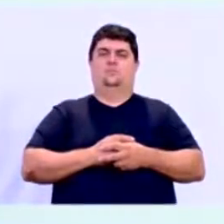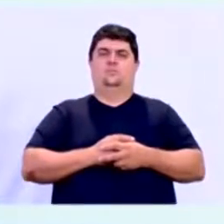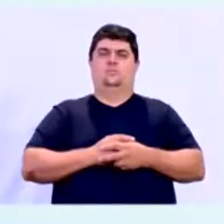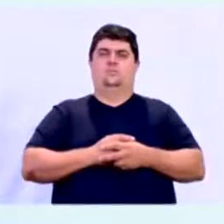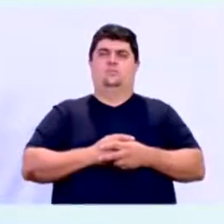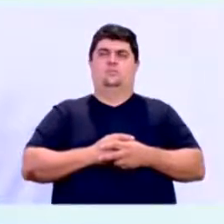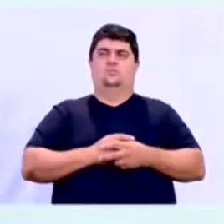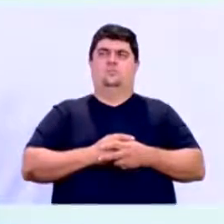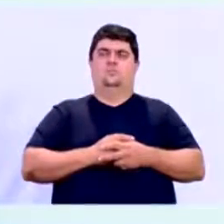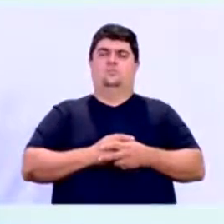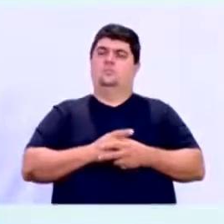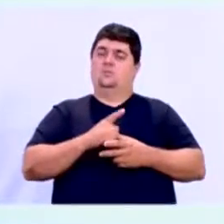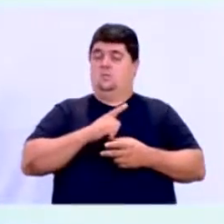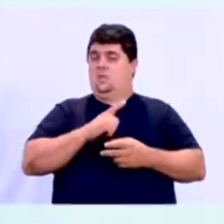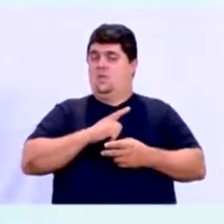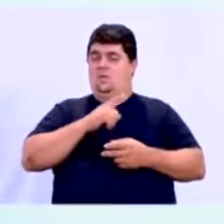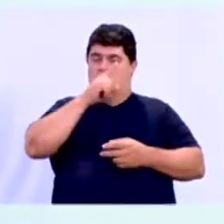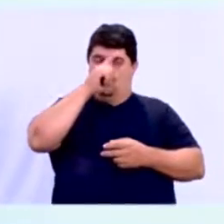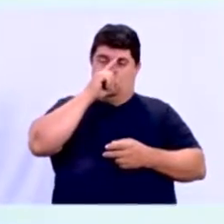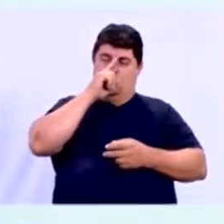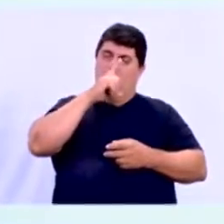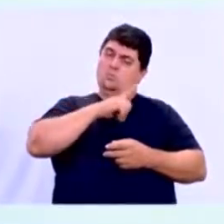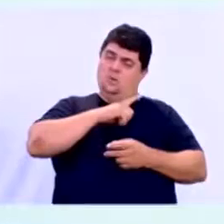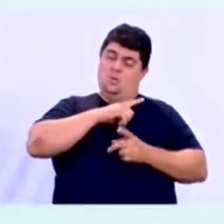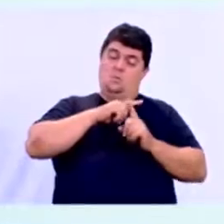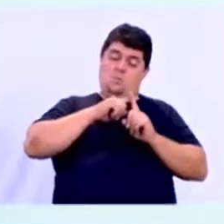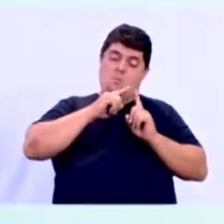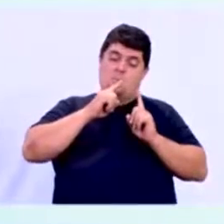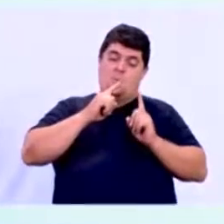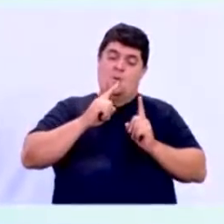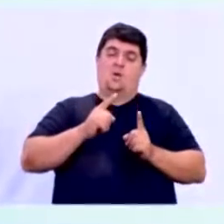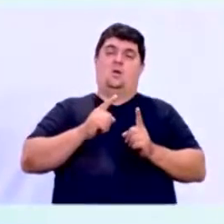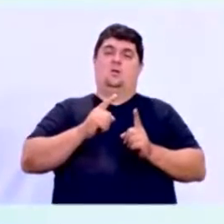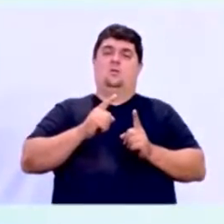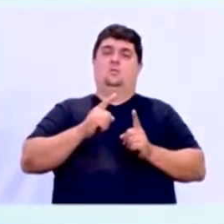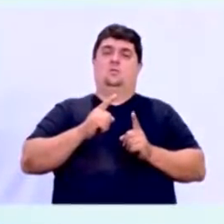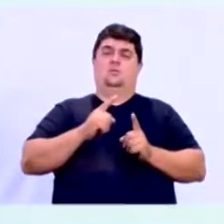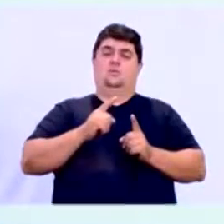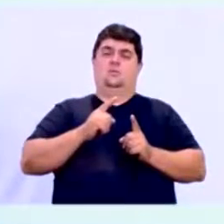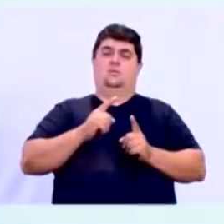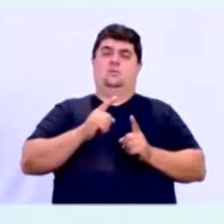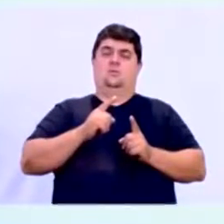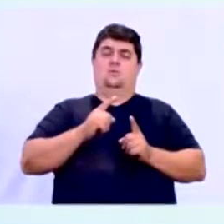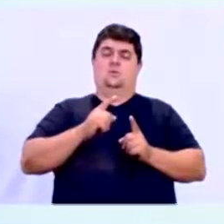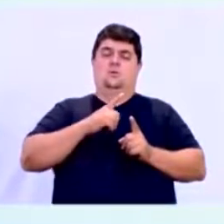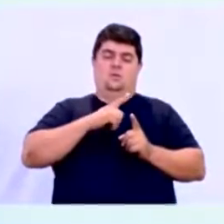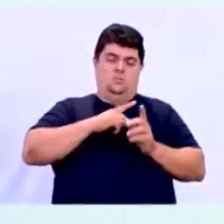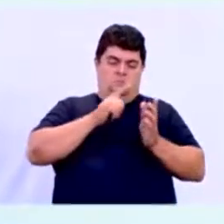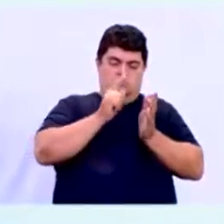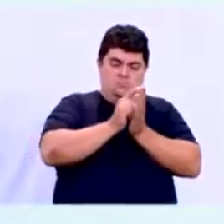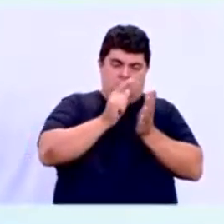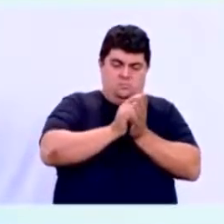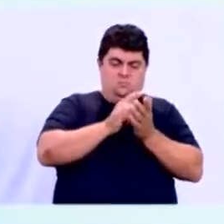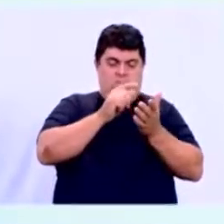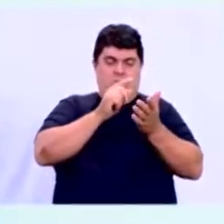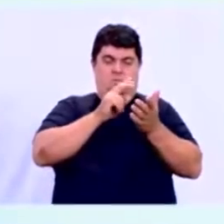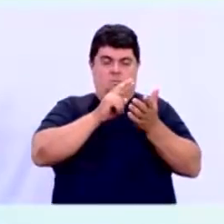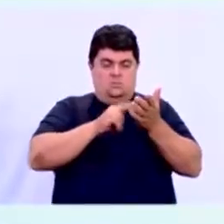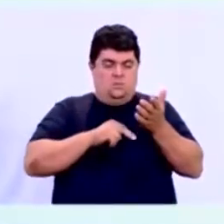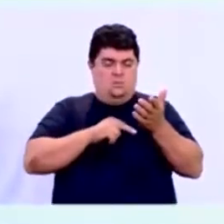mais passíveis, digamos, de previsão, quando você coloca aquilo no papel, né? Quando você